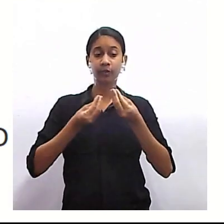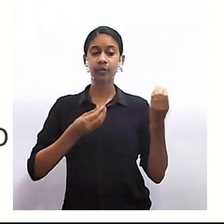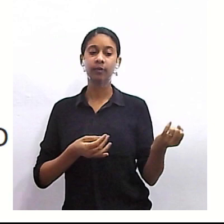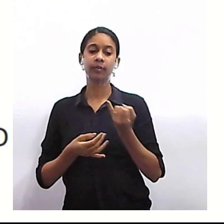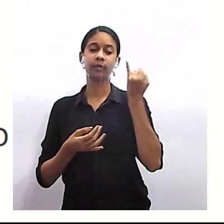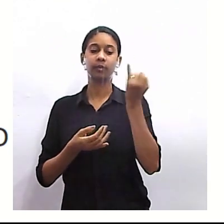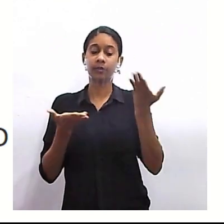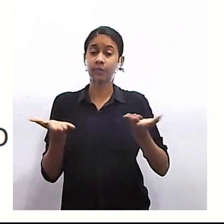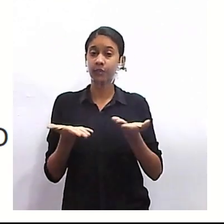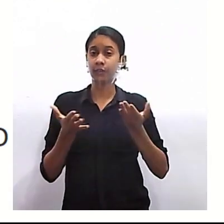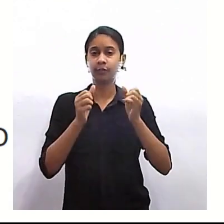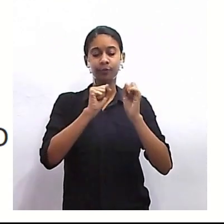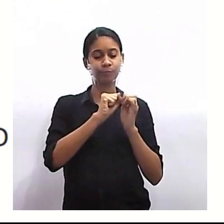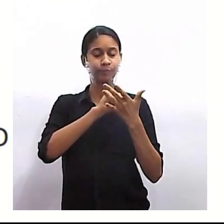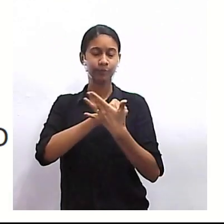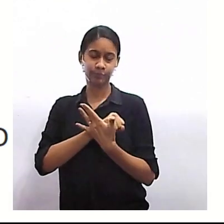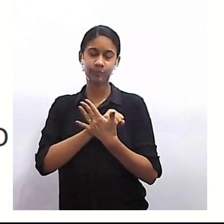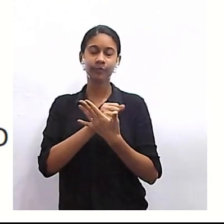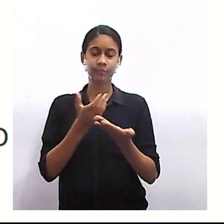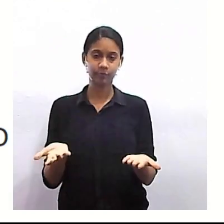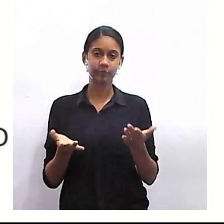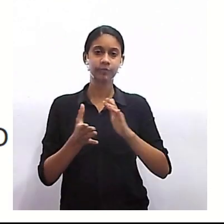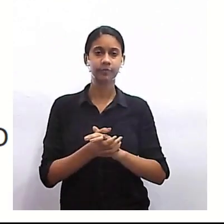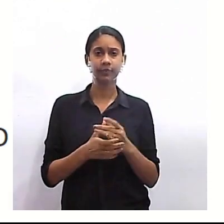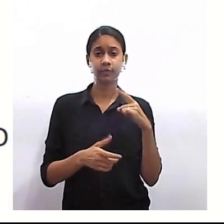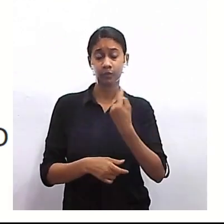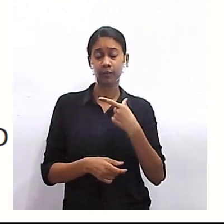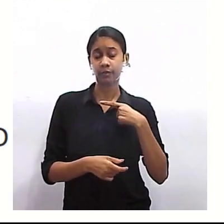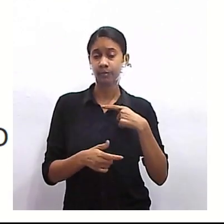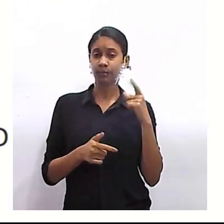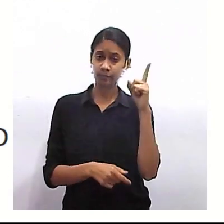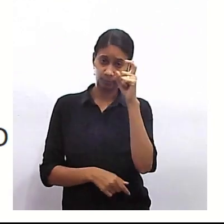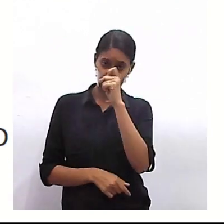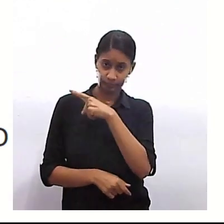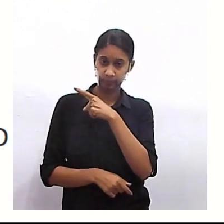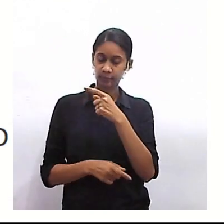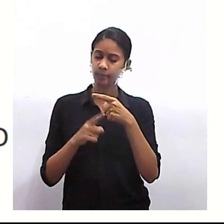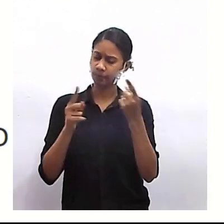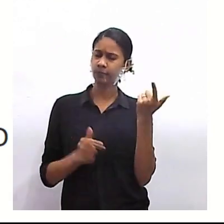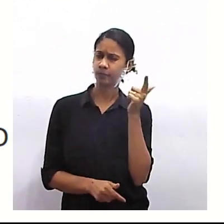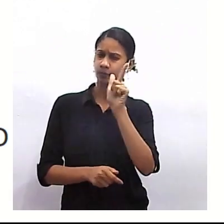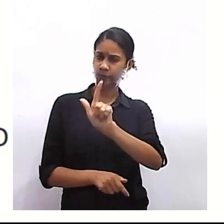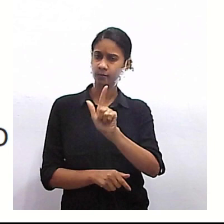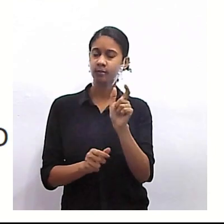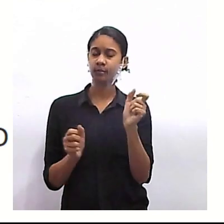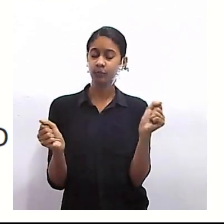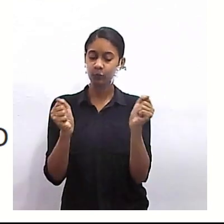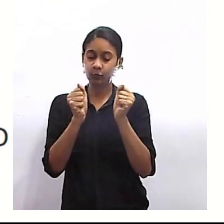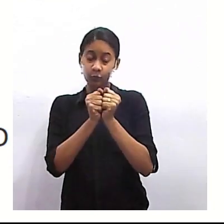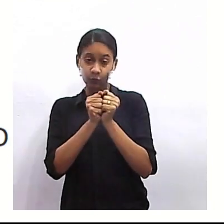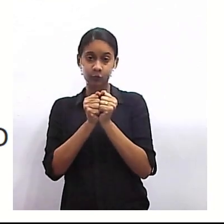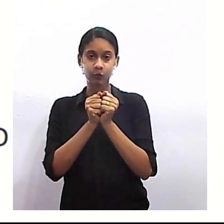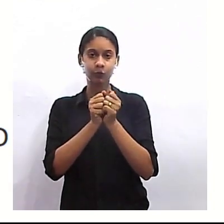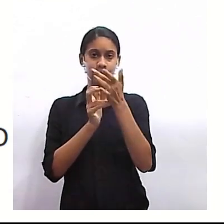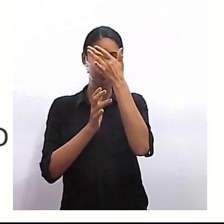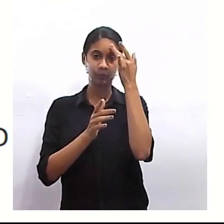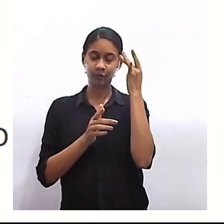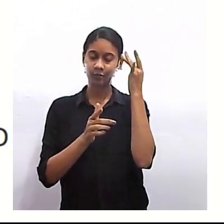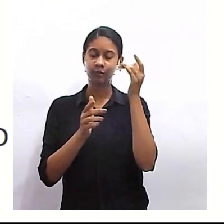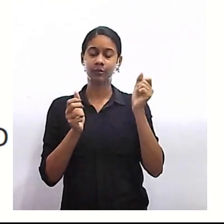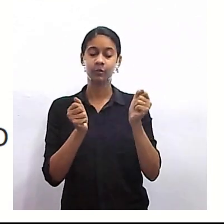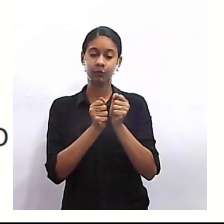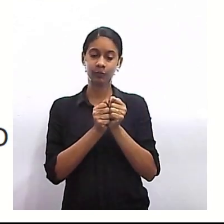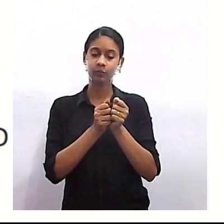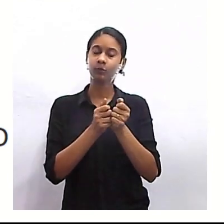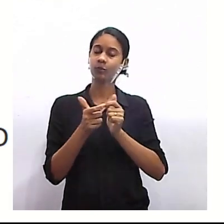o cenário de hoje atual, que a gente está passando por uma dificuldade, mas que a gente consegue, junto com o time de logística, trabalhar da melhor